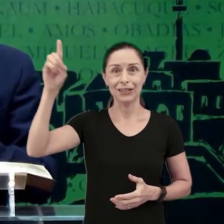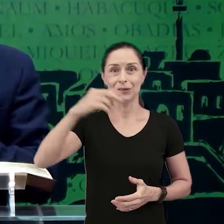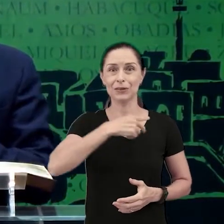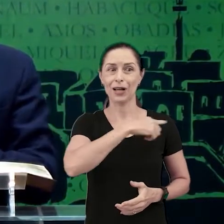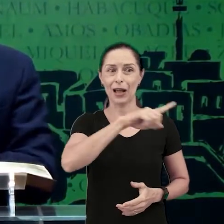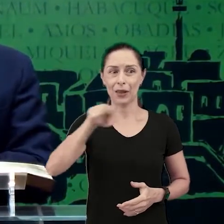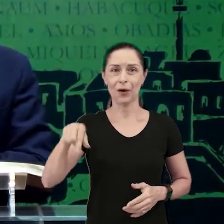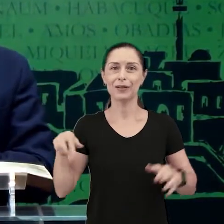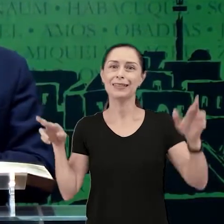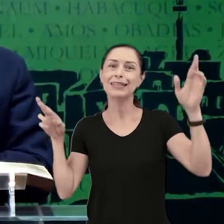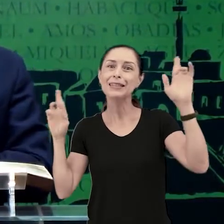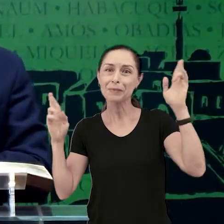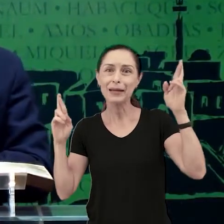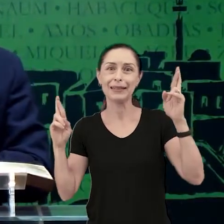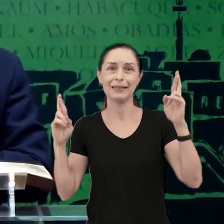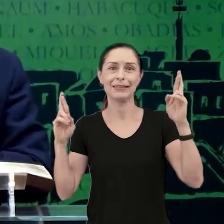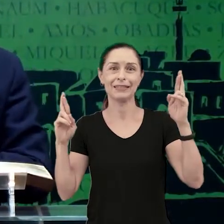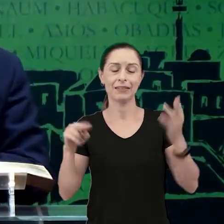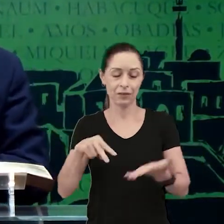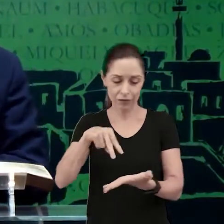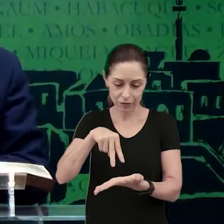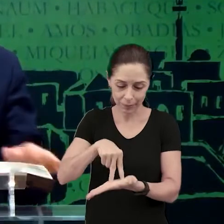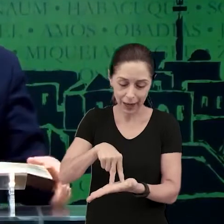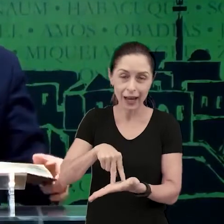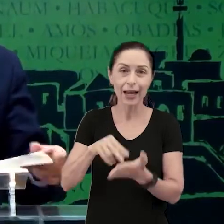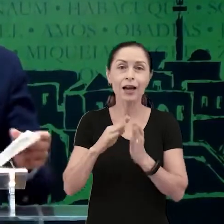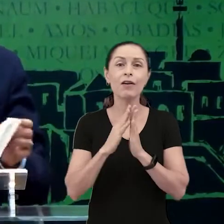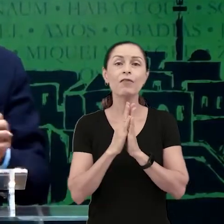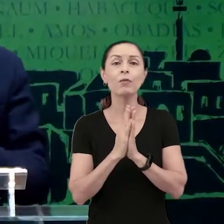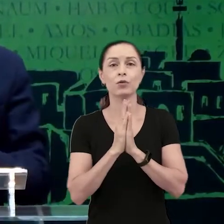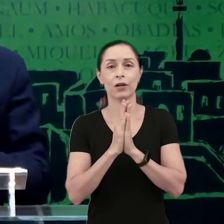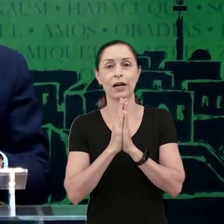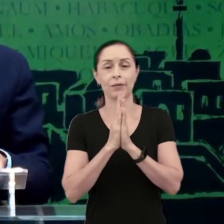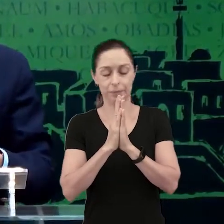Vamos ficar em pé e vamos orar.